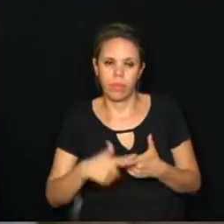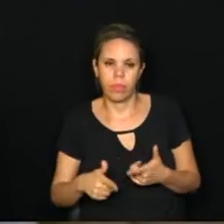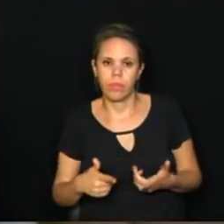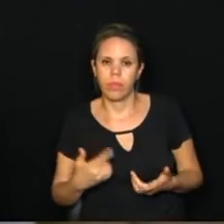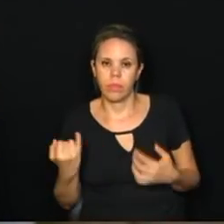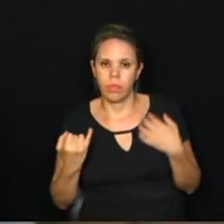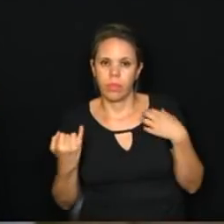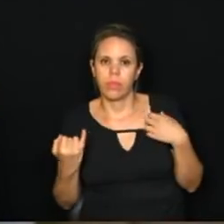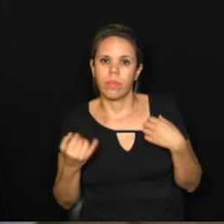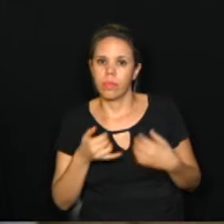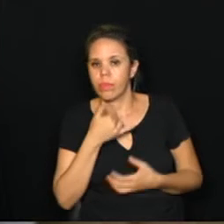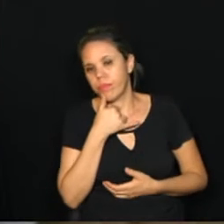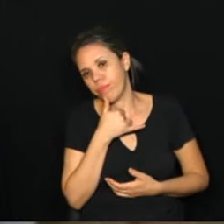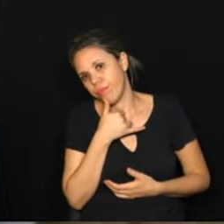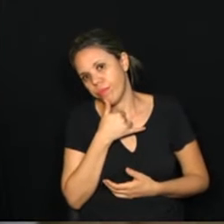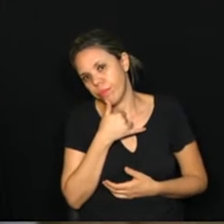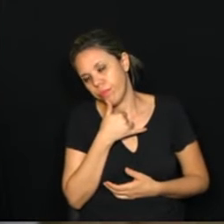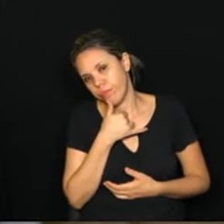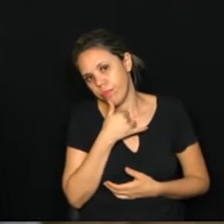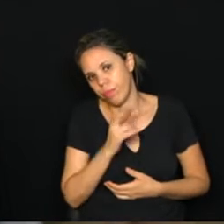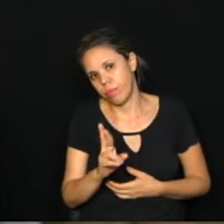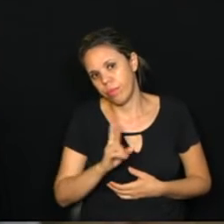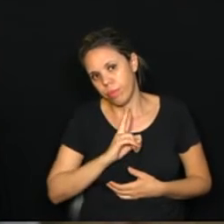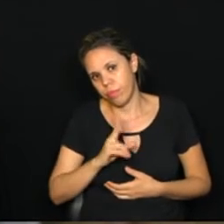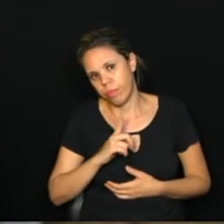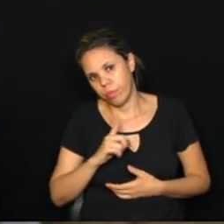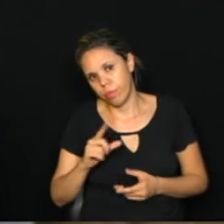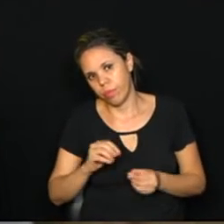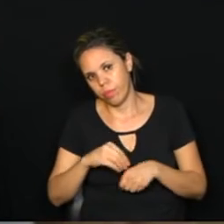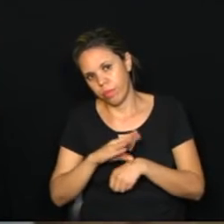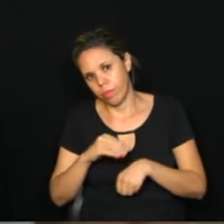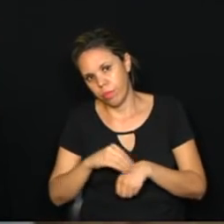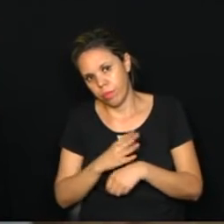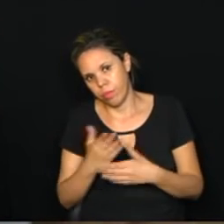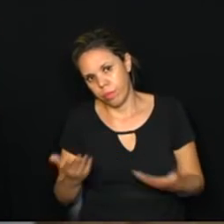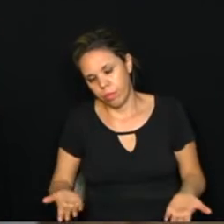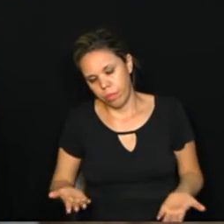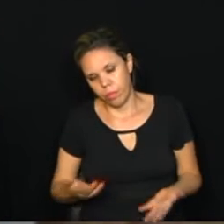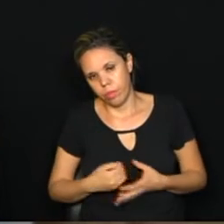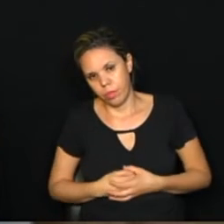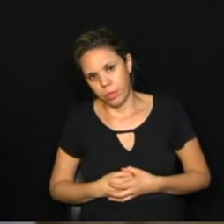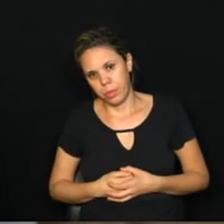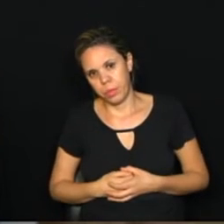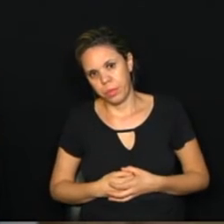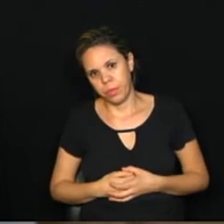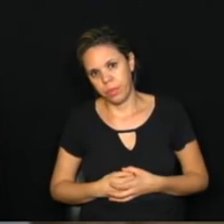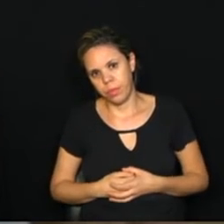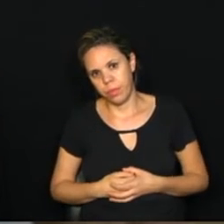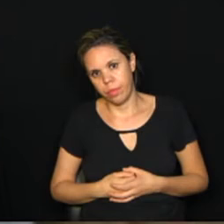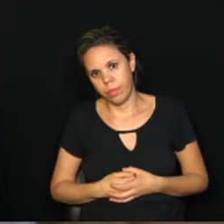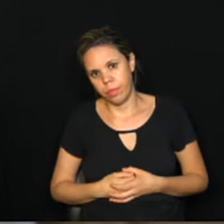que, infelizmente, as respostas que têm sido dadas, elas são respostas